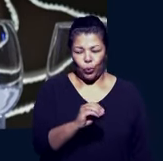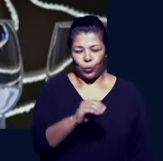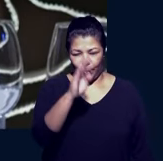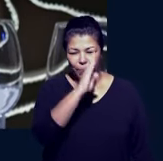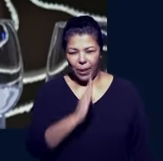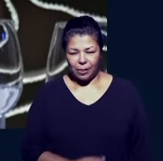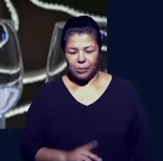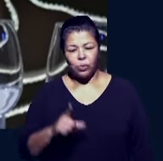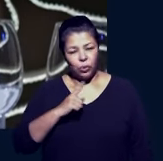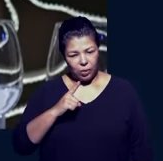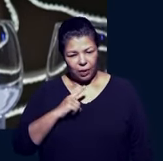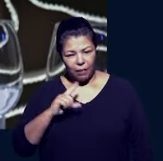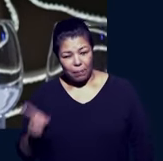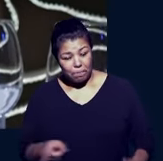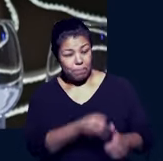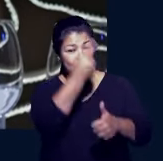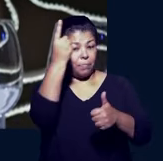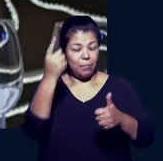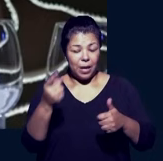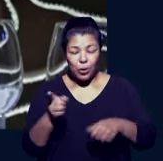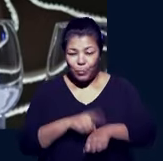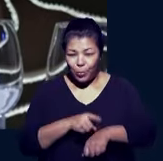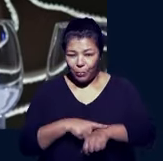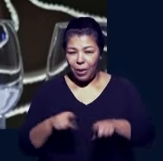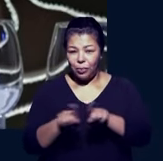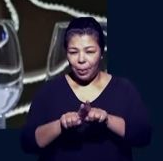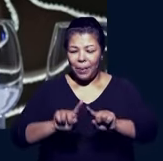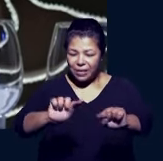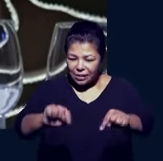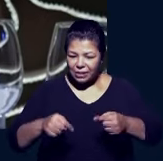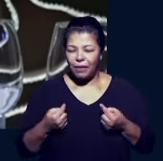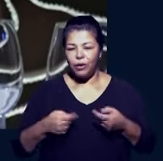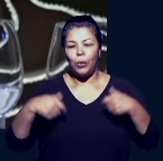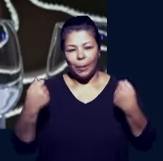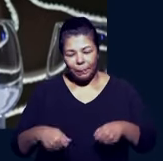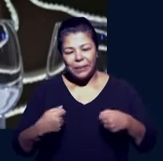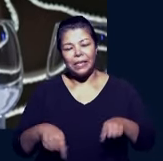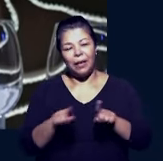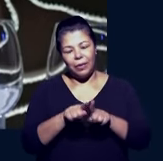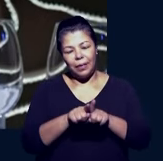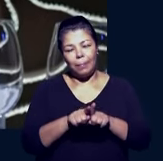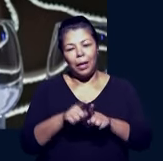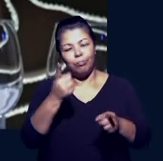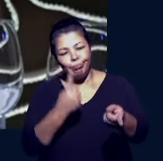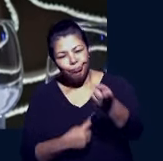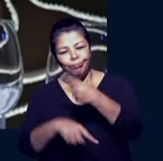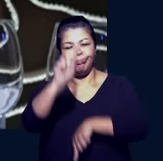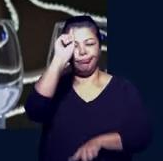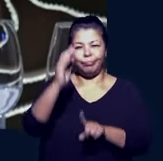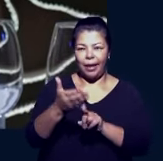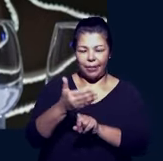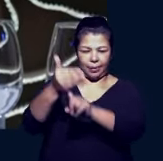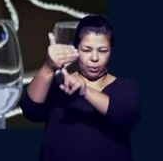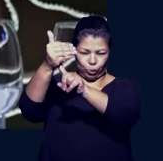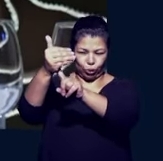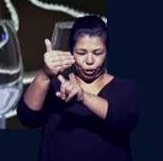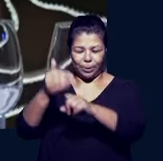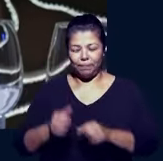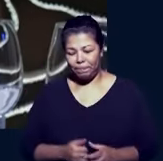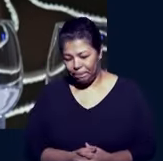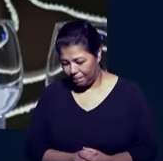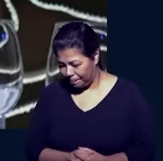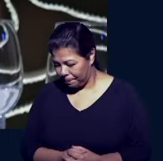de desafio que foi avançar na tecnologia isso hoje nós temos né Brasil cresceu e hoje